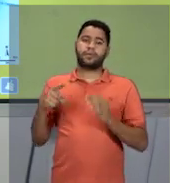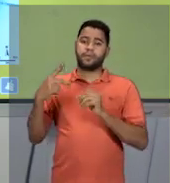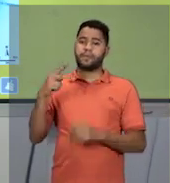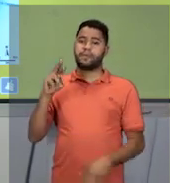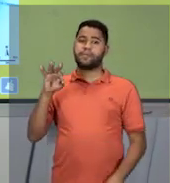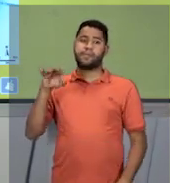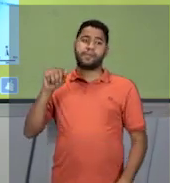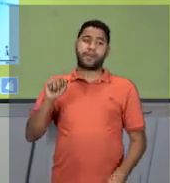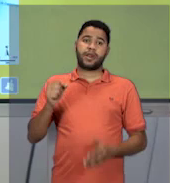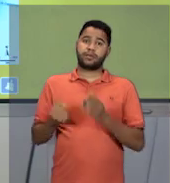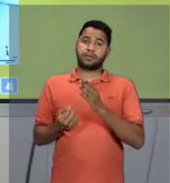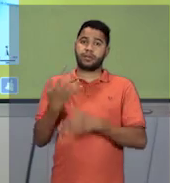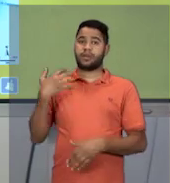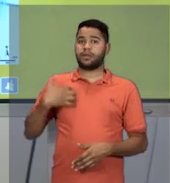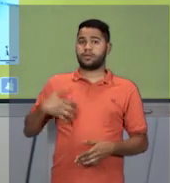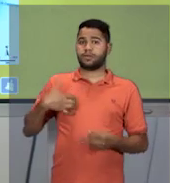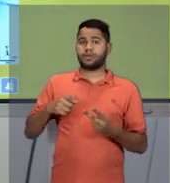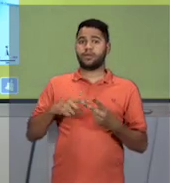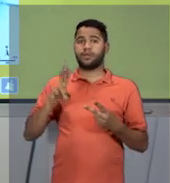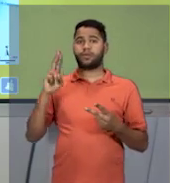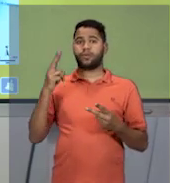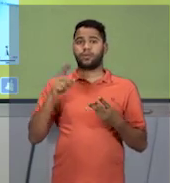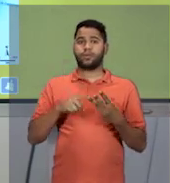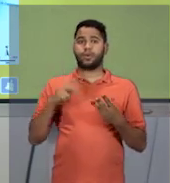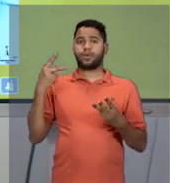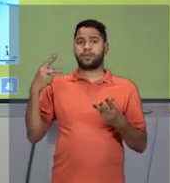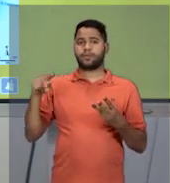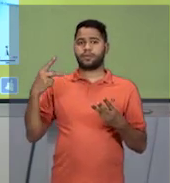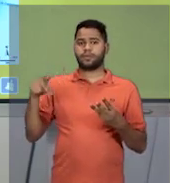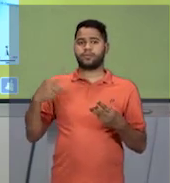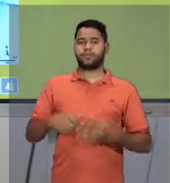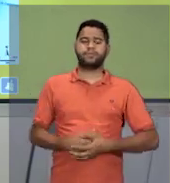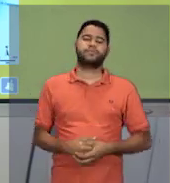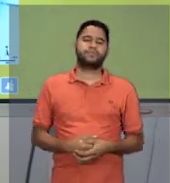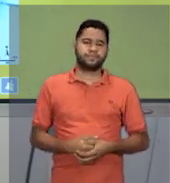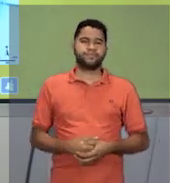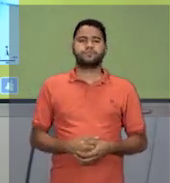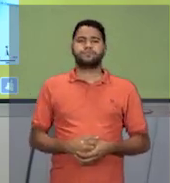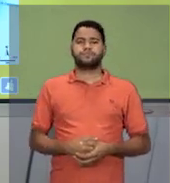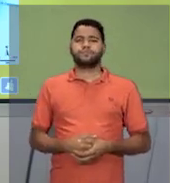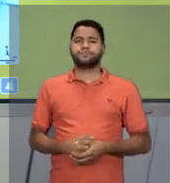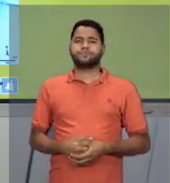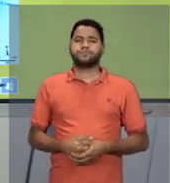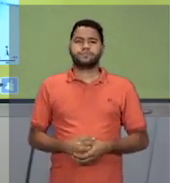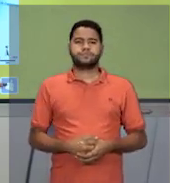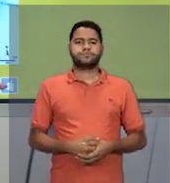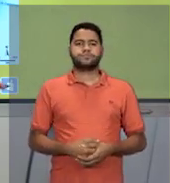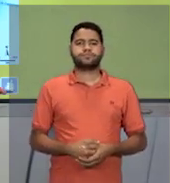Prata deu origem à Argentina, Uruguai e Paraguai.